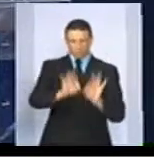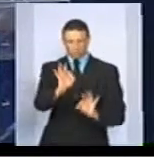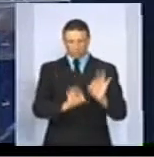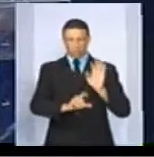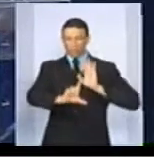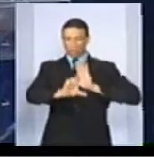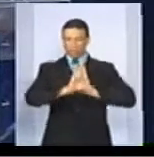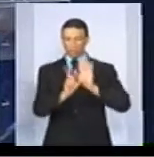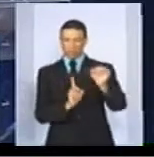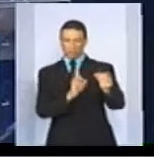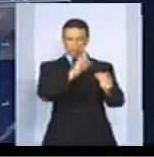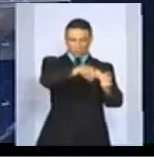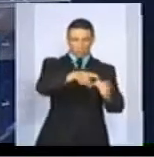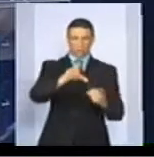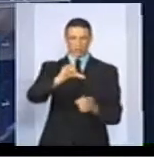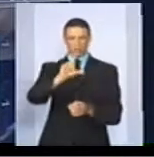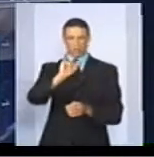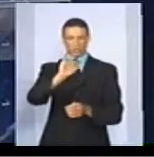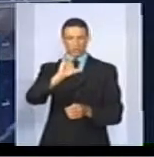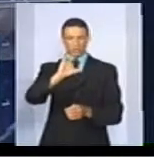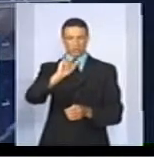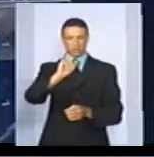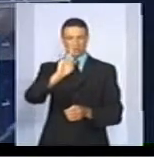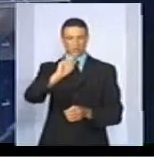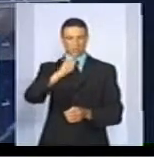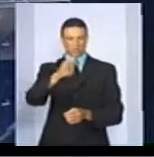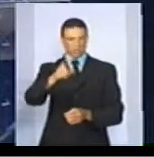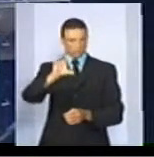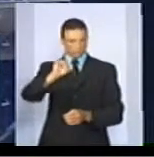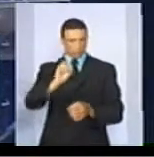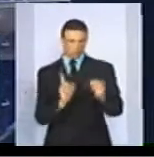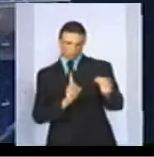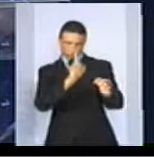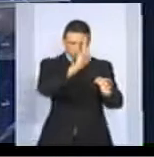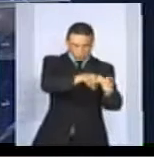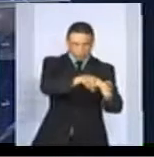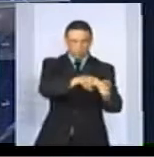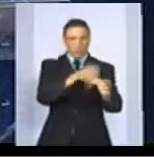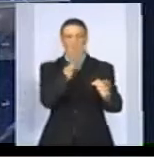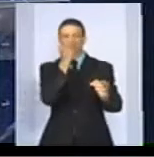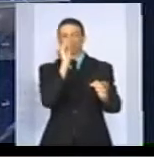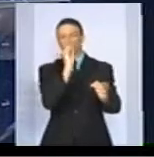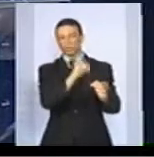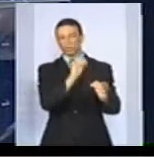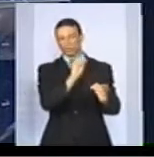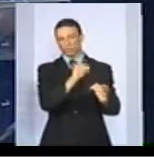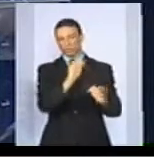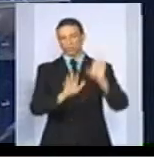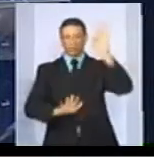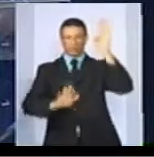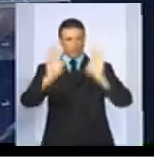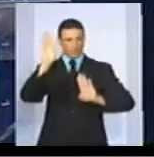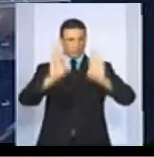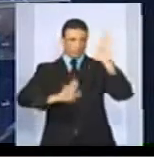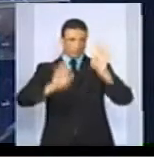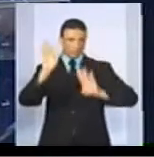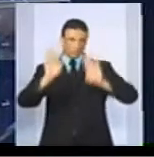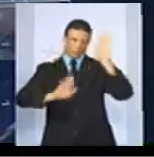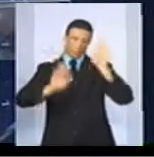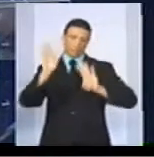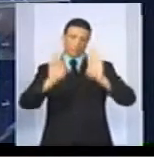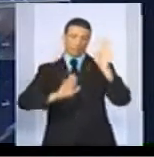licitatório para outorga do serviço ignorando a sua natureza pública Constituição Federal Artigo